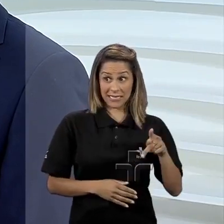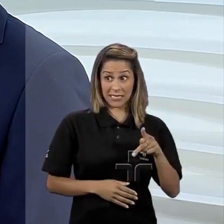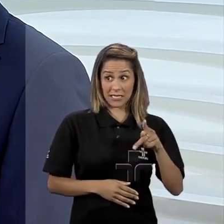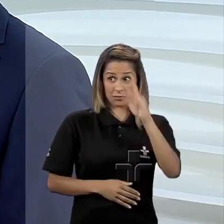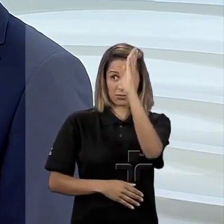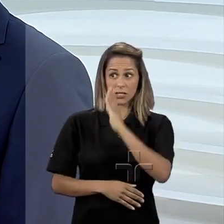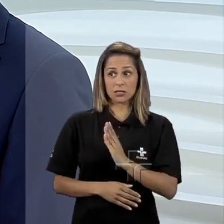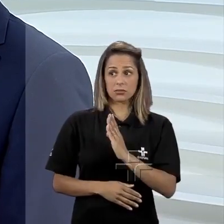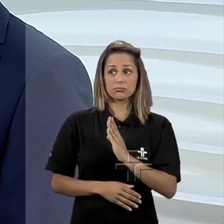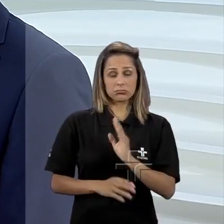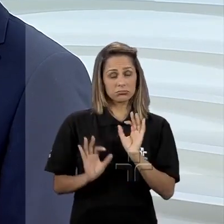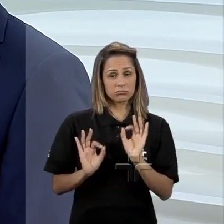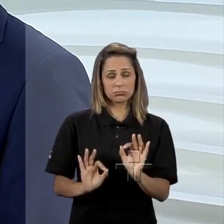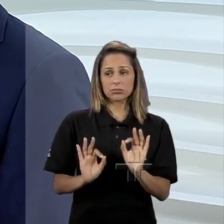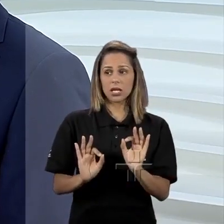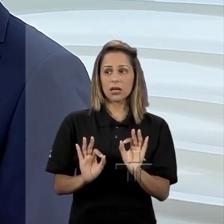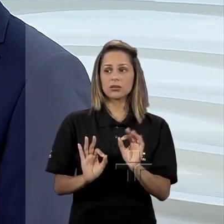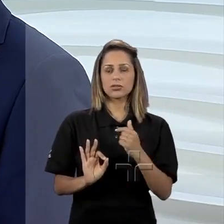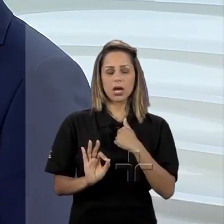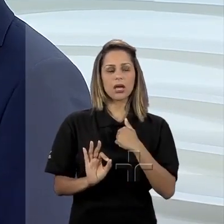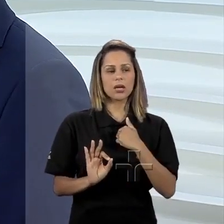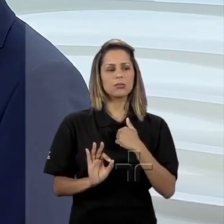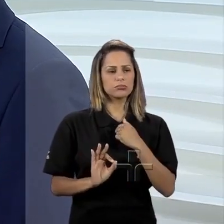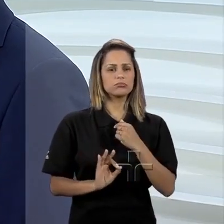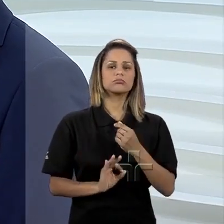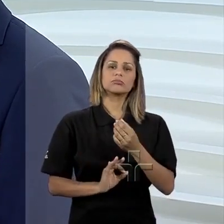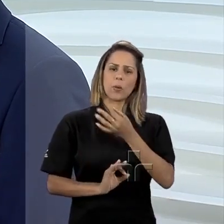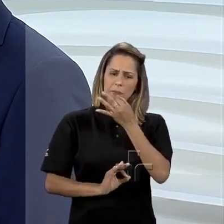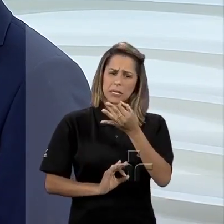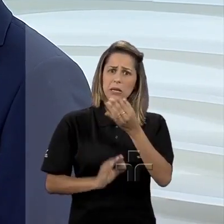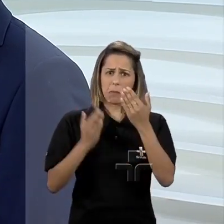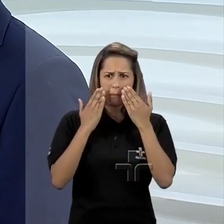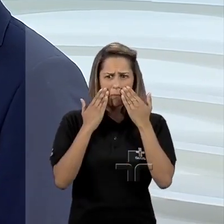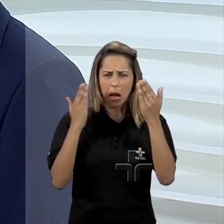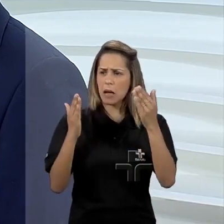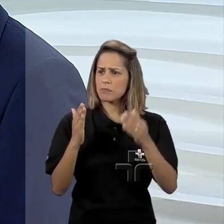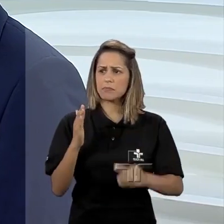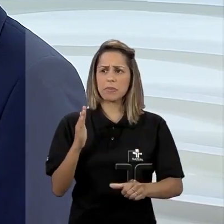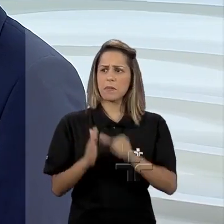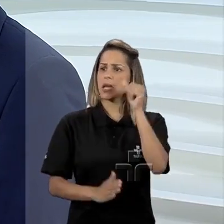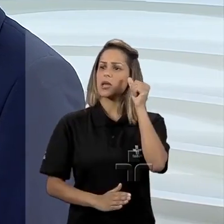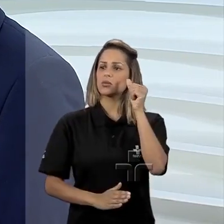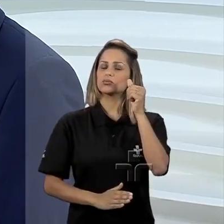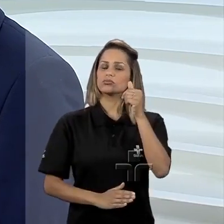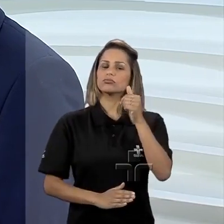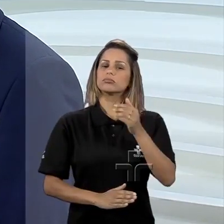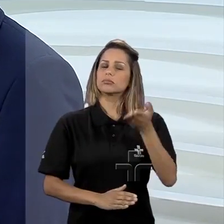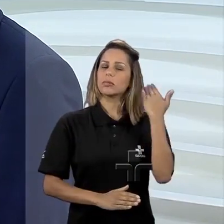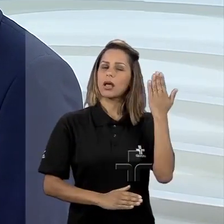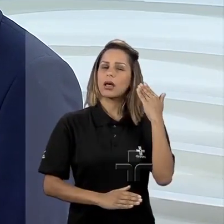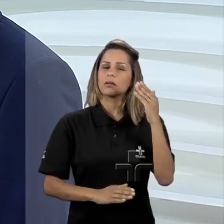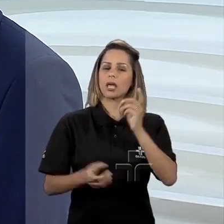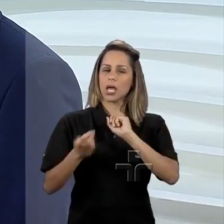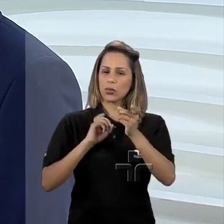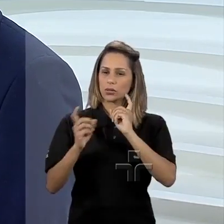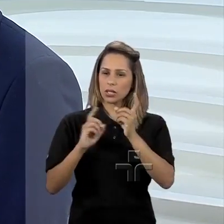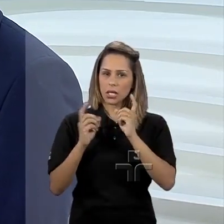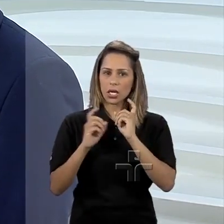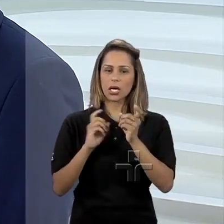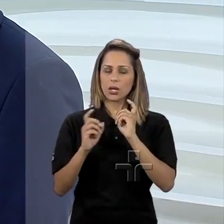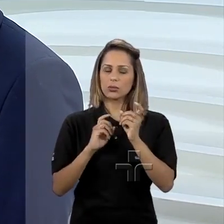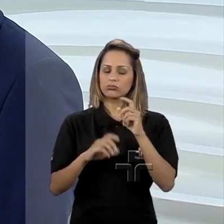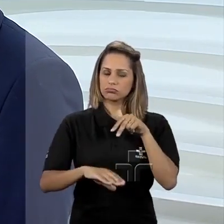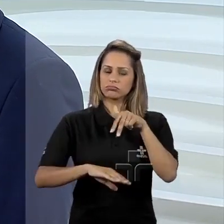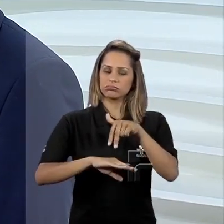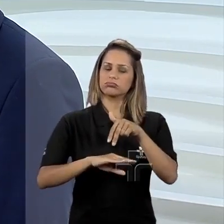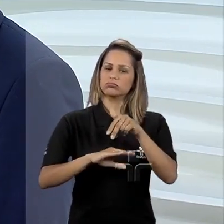um fato, eu me manifestei, aliás, fui um dos primeiros a me manifestar nessa Assembleia realizada em Brasília, onde ele foi efetivamente